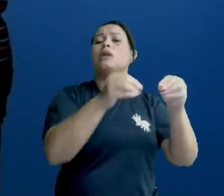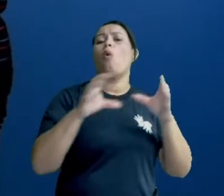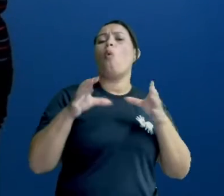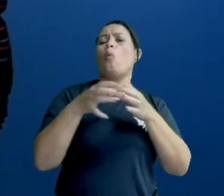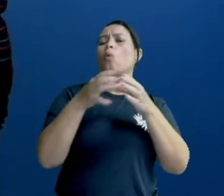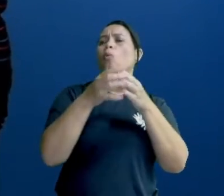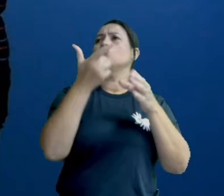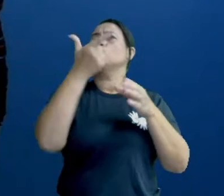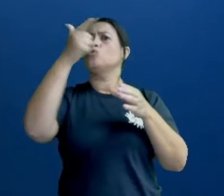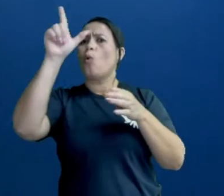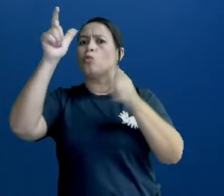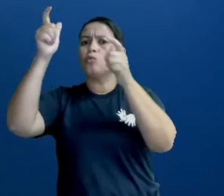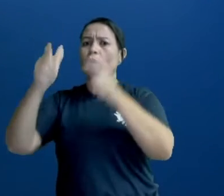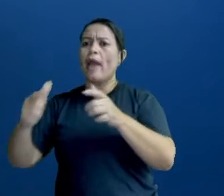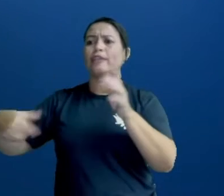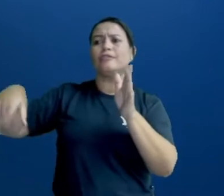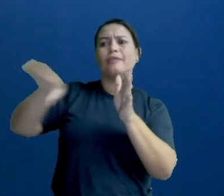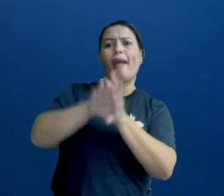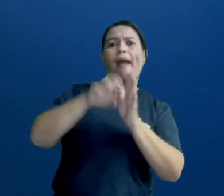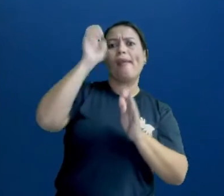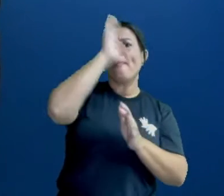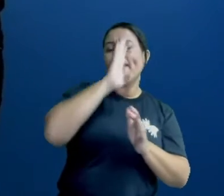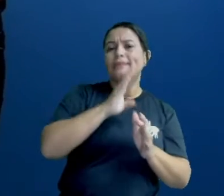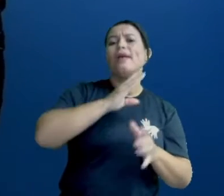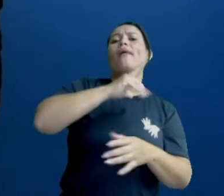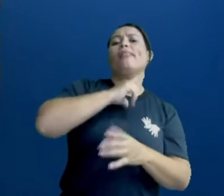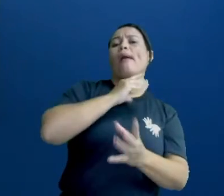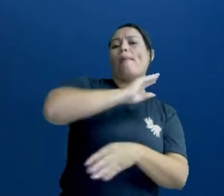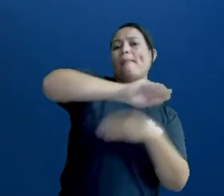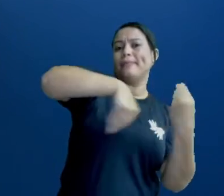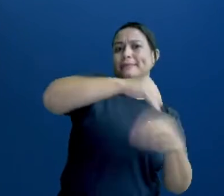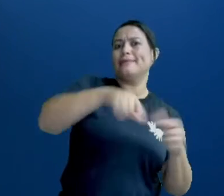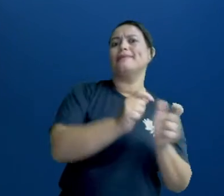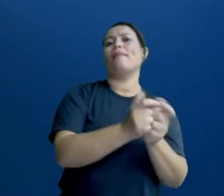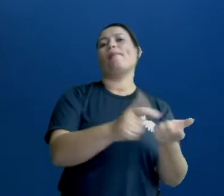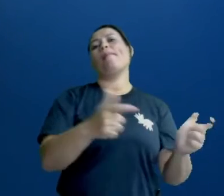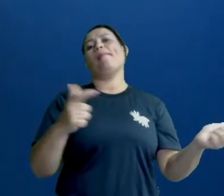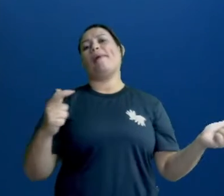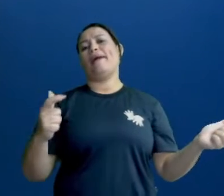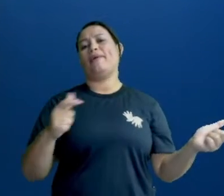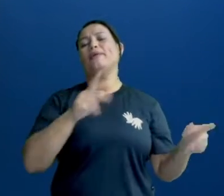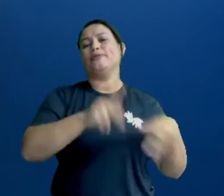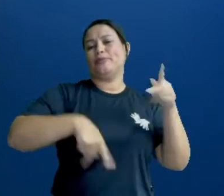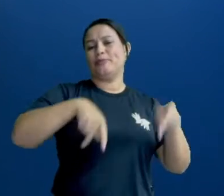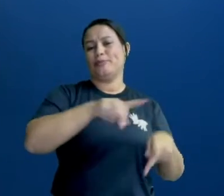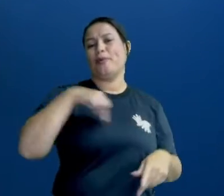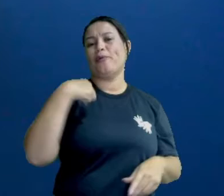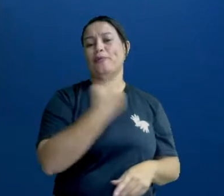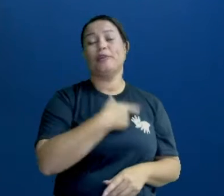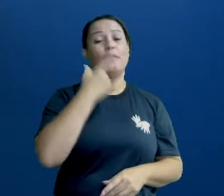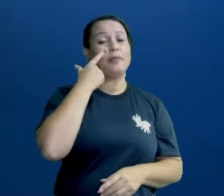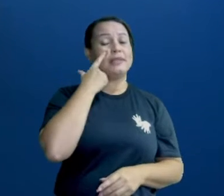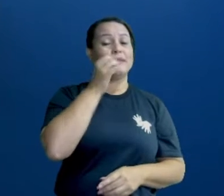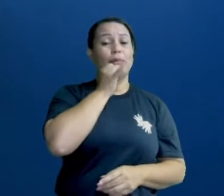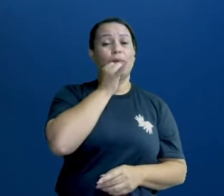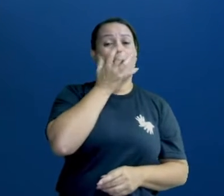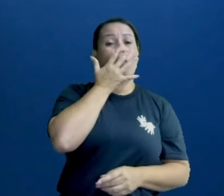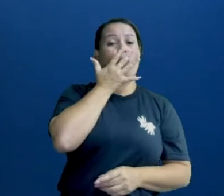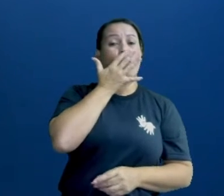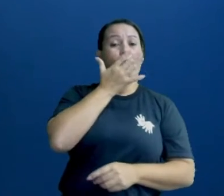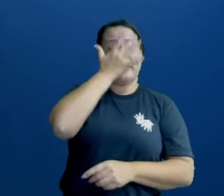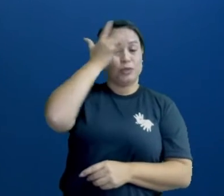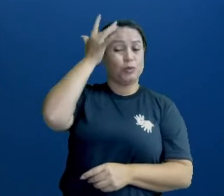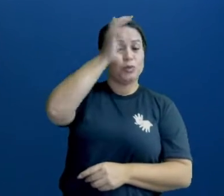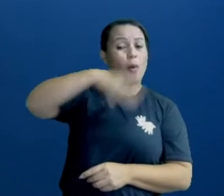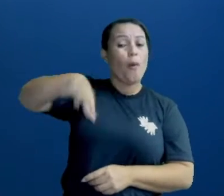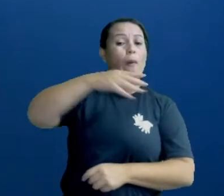lugares podem vir para o Brasil e assim colaborar para uma miscigenação maior ainda, né, do nosso povo. Por exemplo, a população branca no Brasil